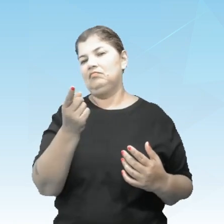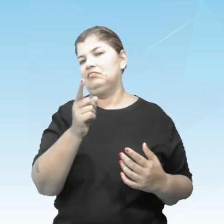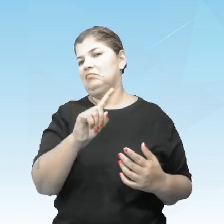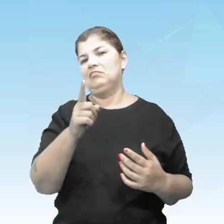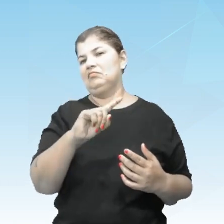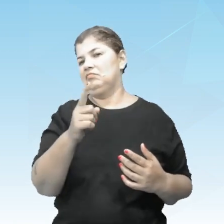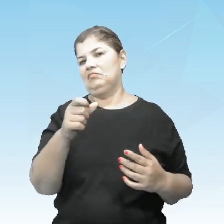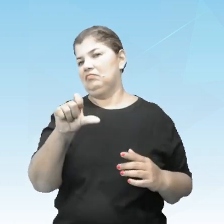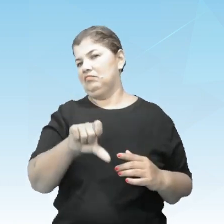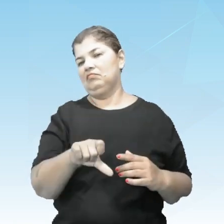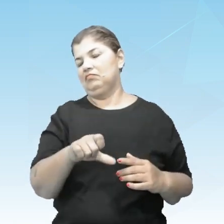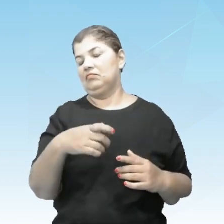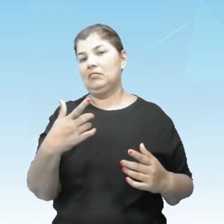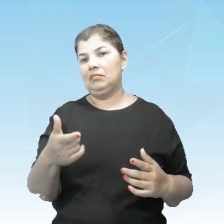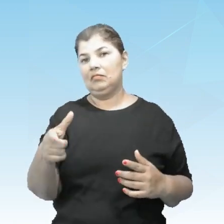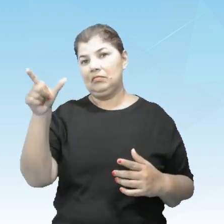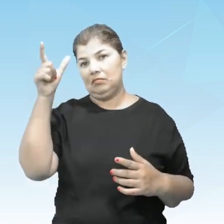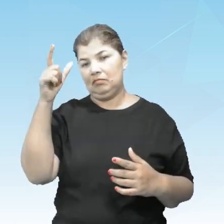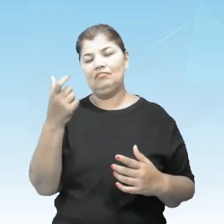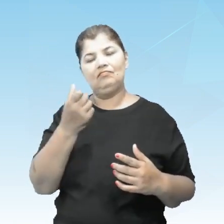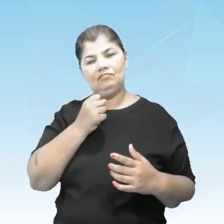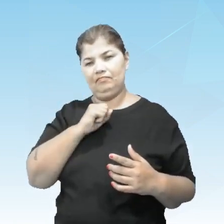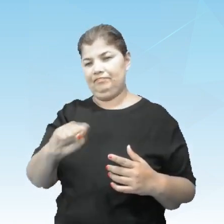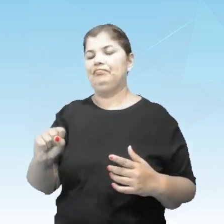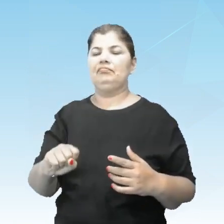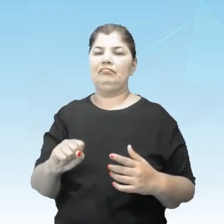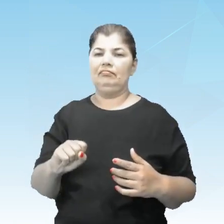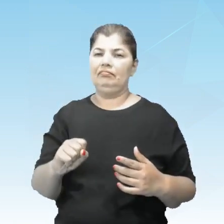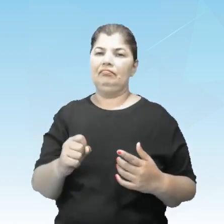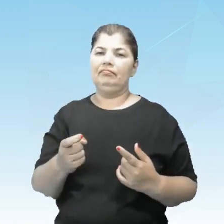líder, então, optou pela revolta.